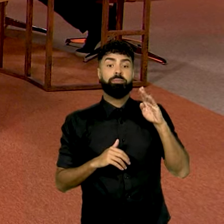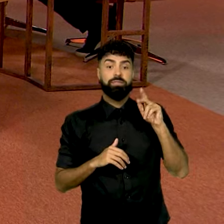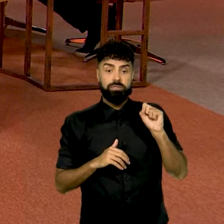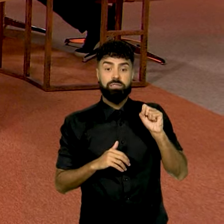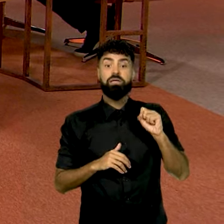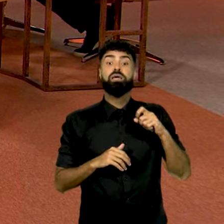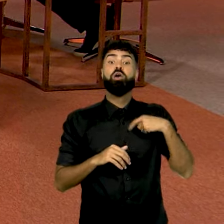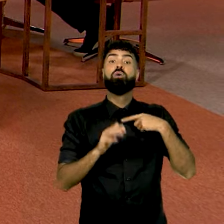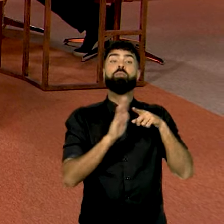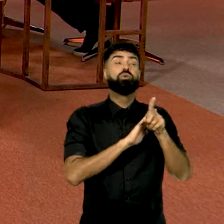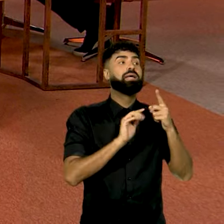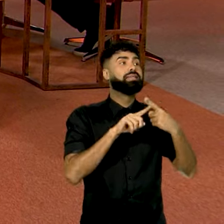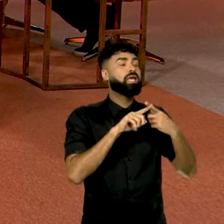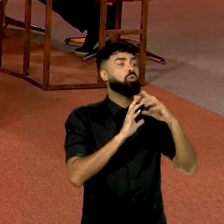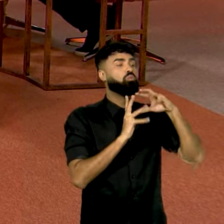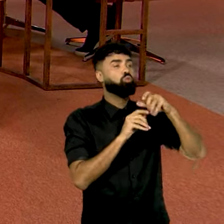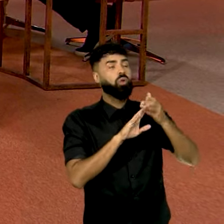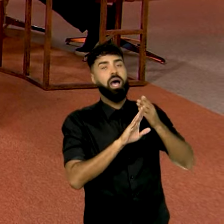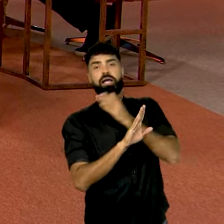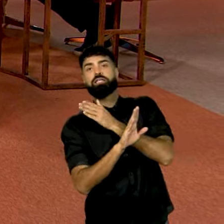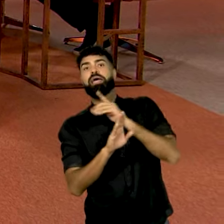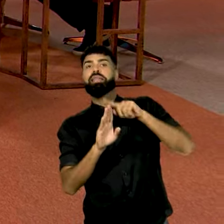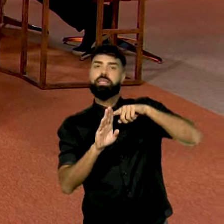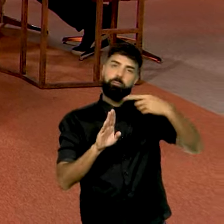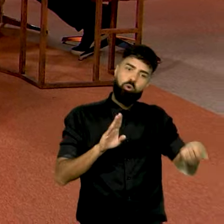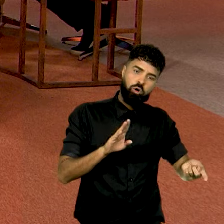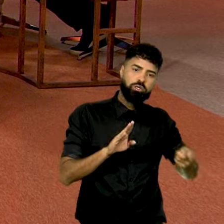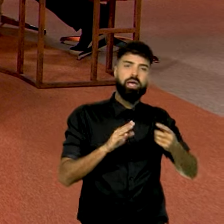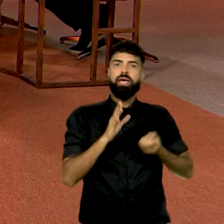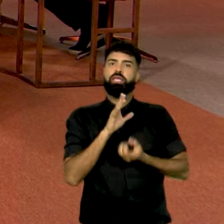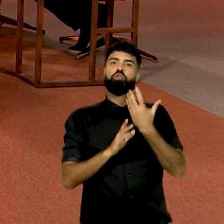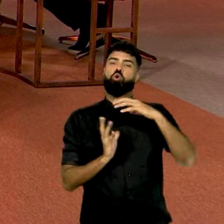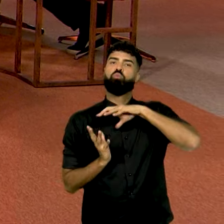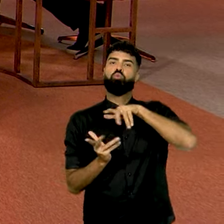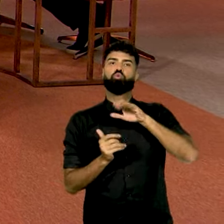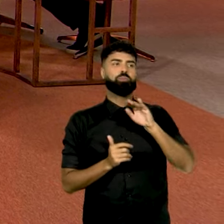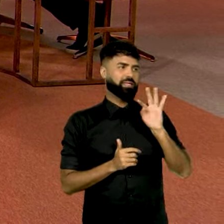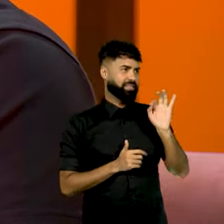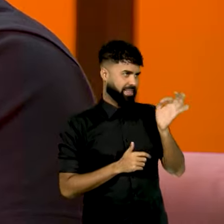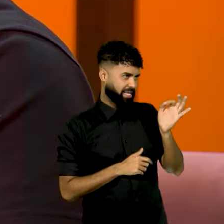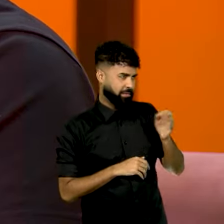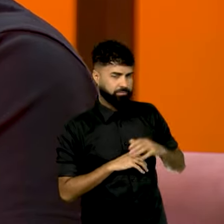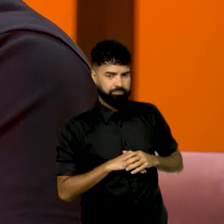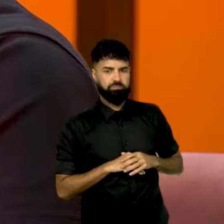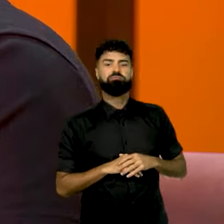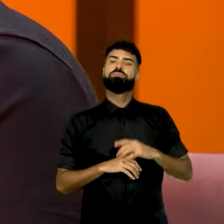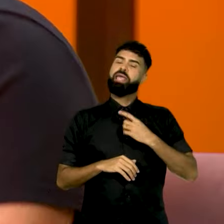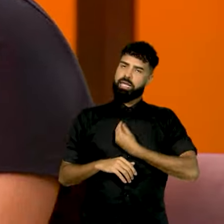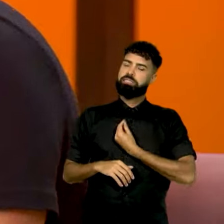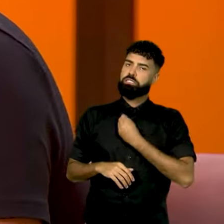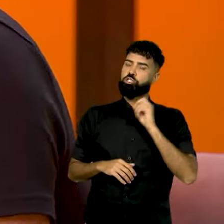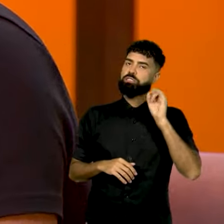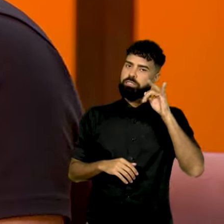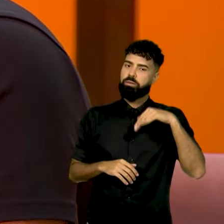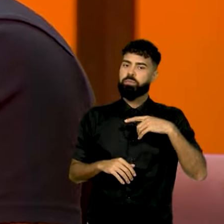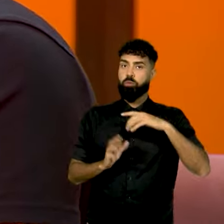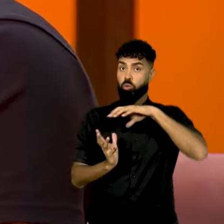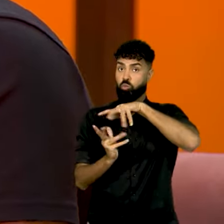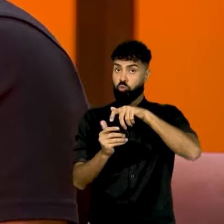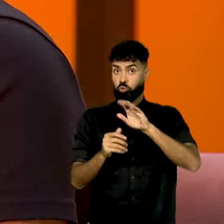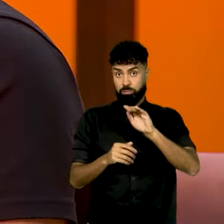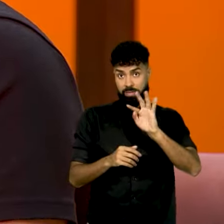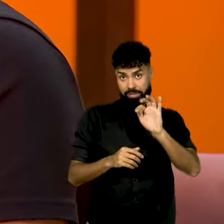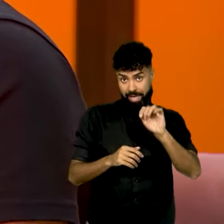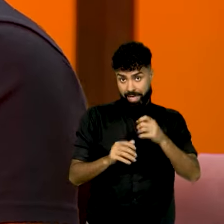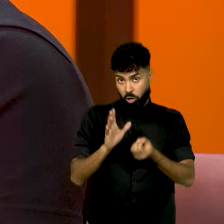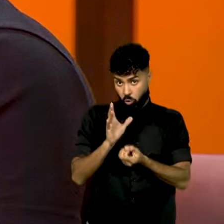mundo antes, uma vida antes e depois do mundo Bita, não existe? Pro Chaps? Existe. O mundo Bita veio no